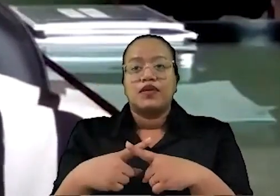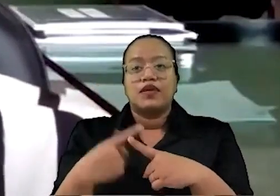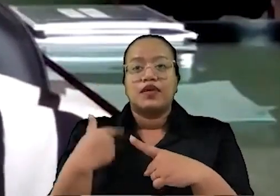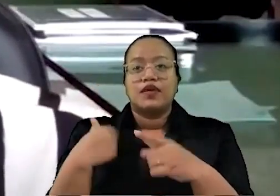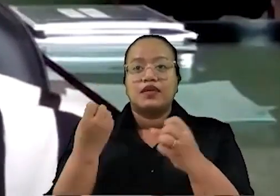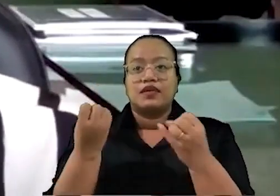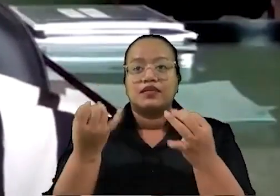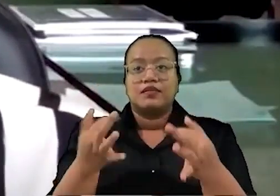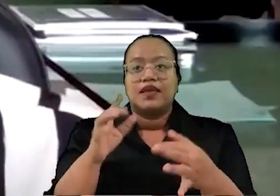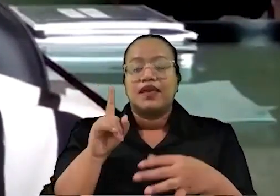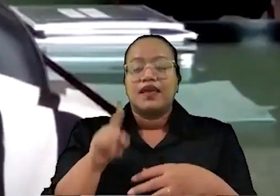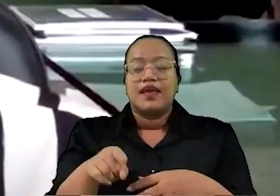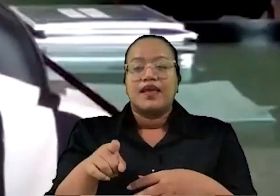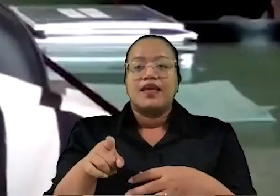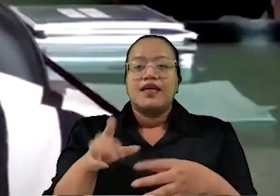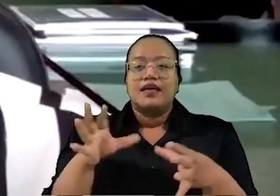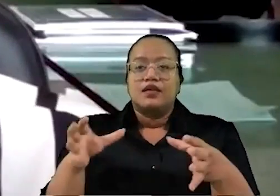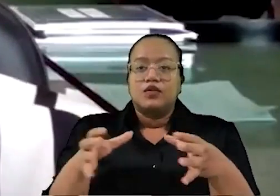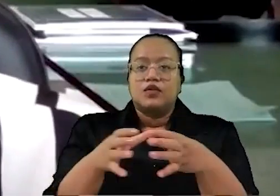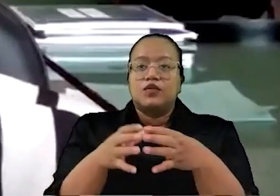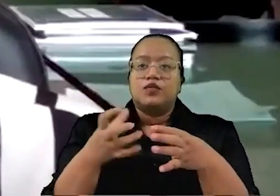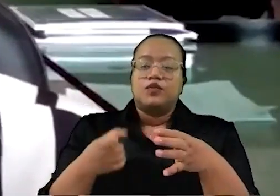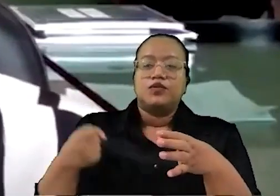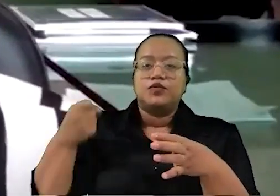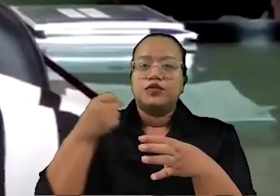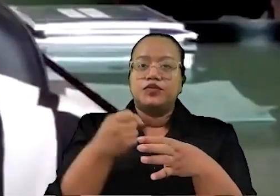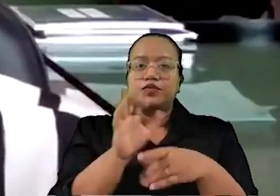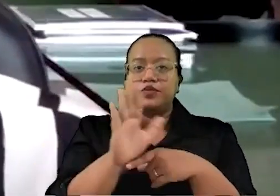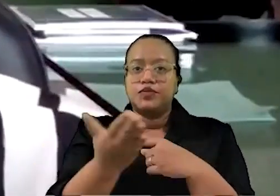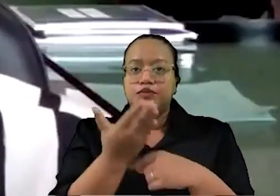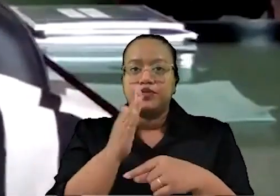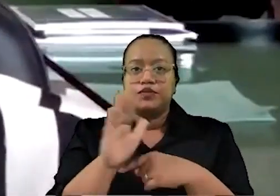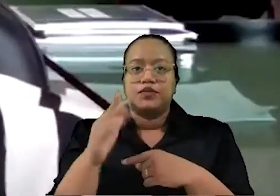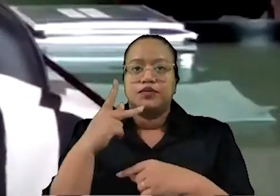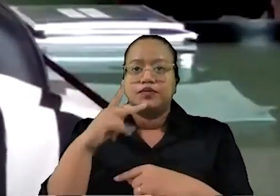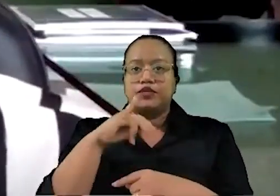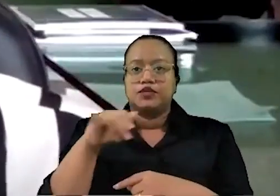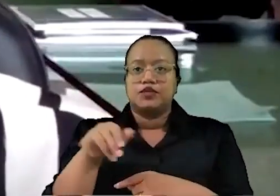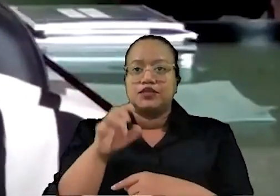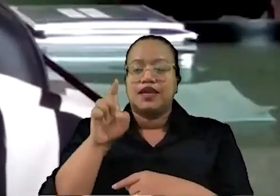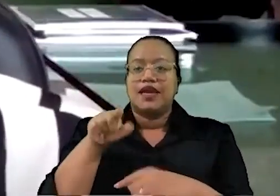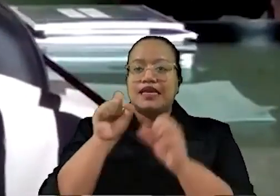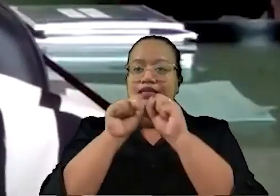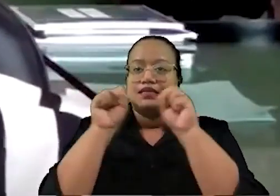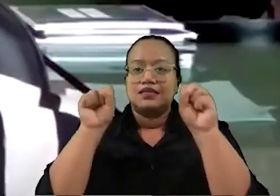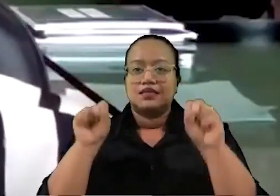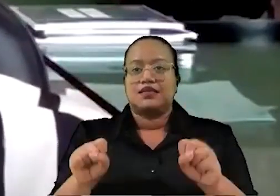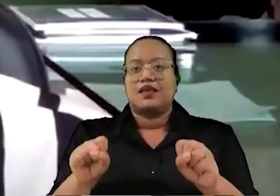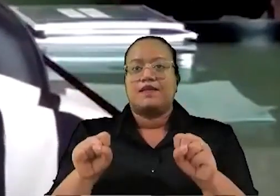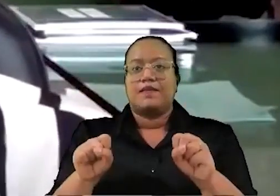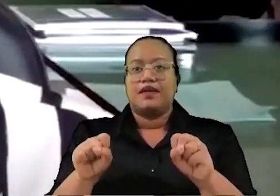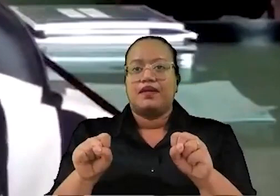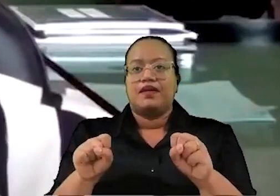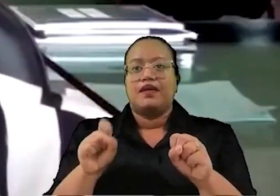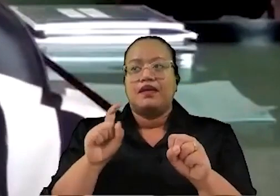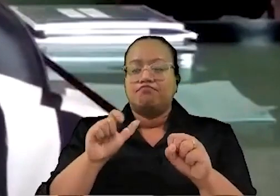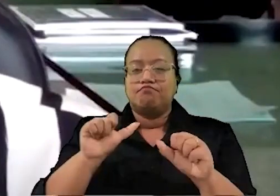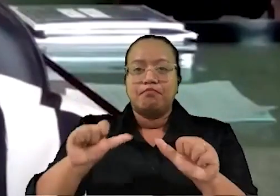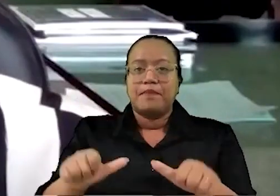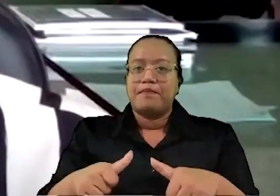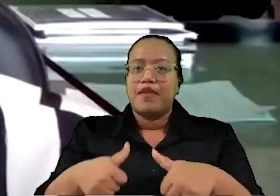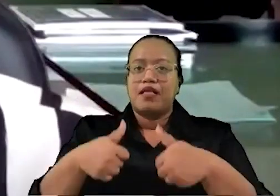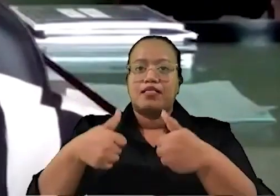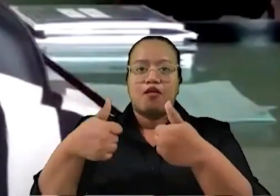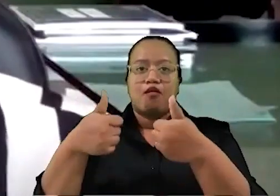nesse grande projeto que é o PJE, que é um sistema que só tende a melhorar e a crescer.